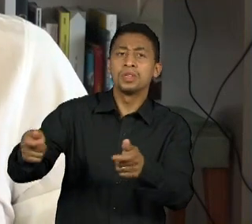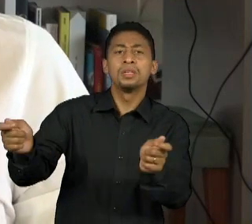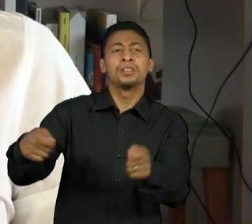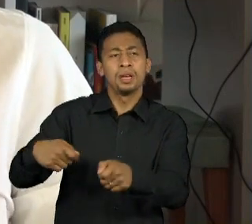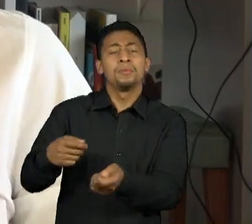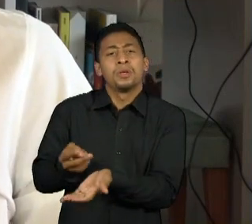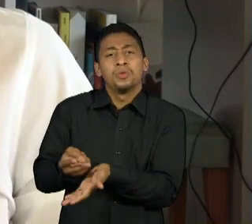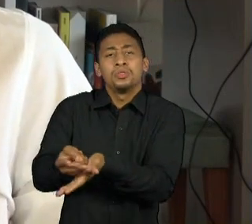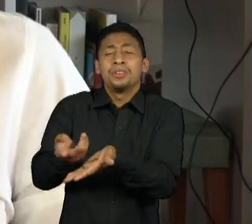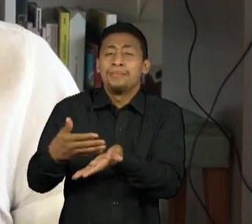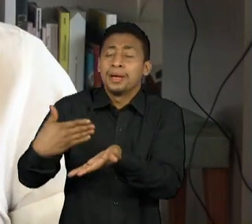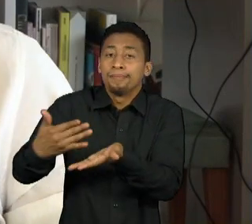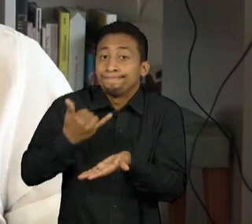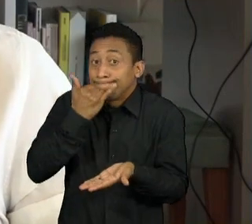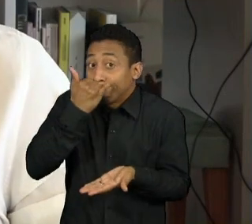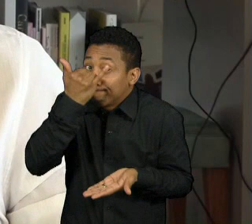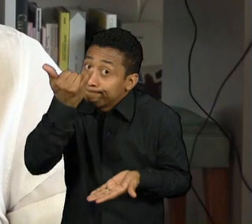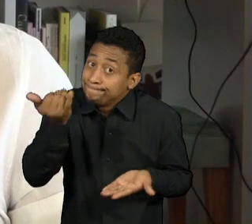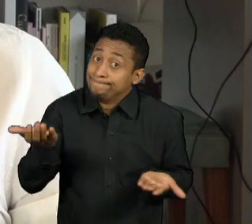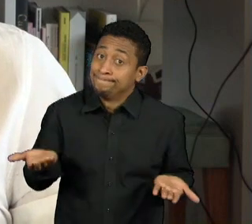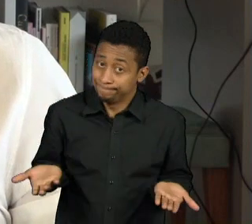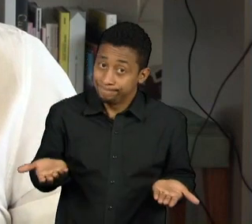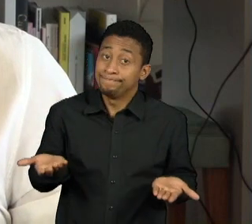em que ele dançou.